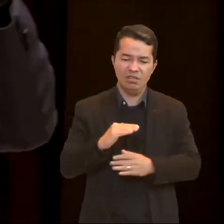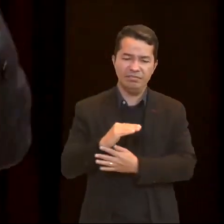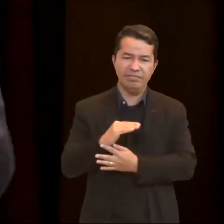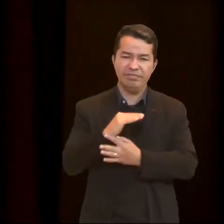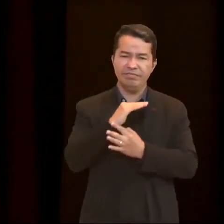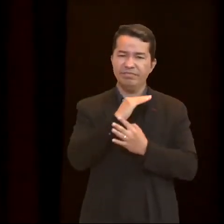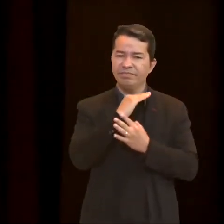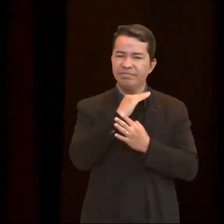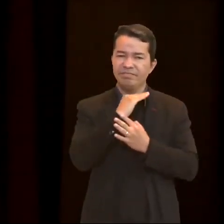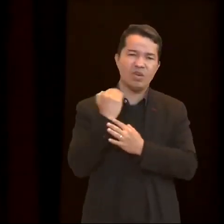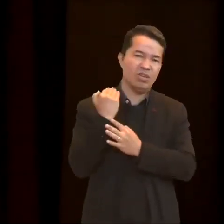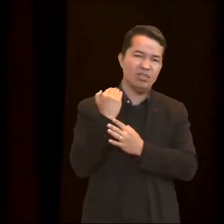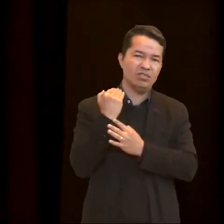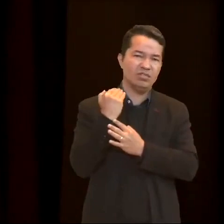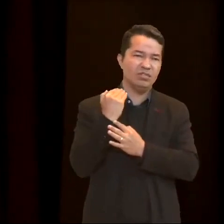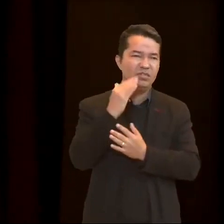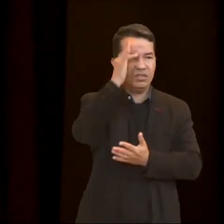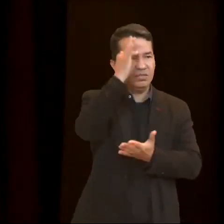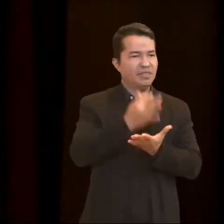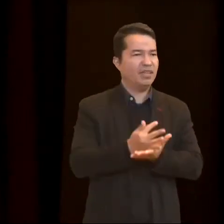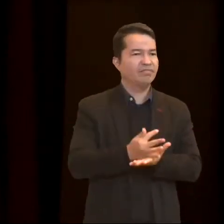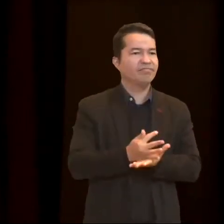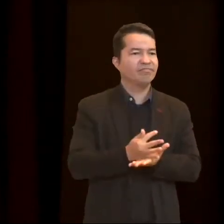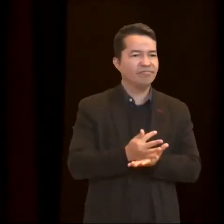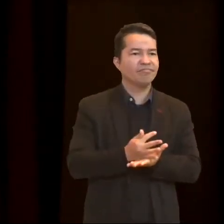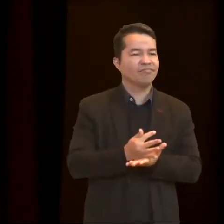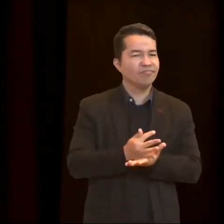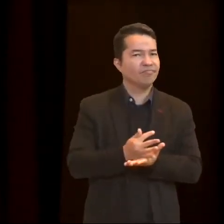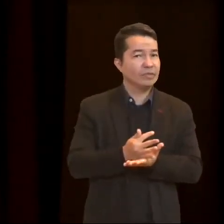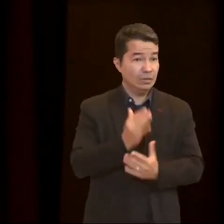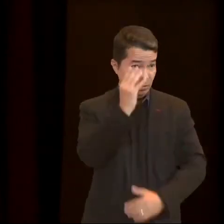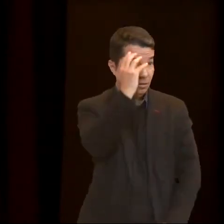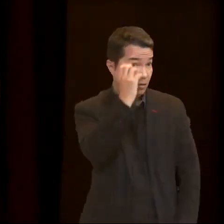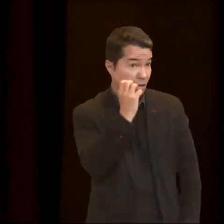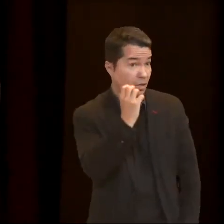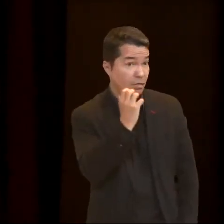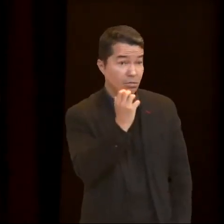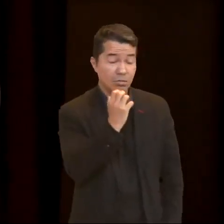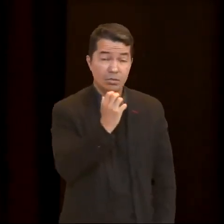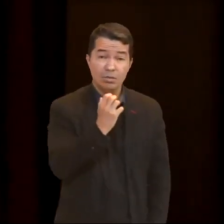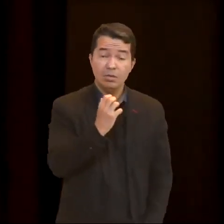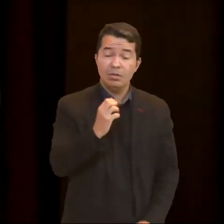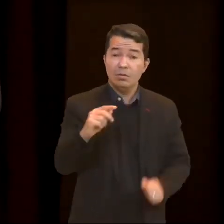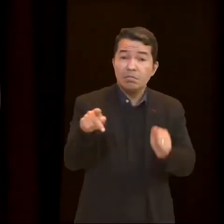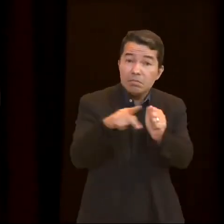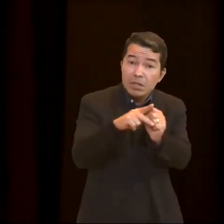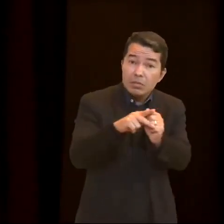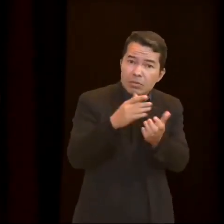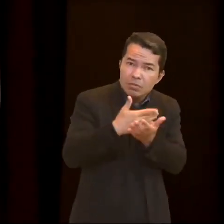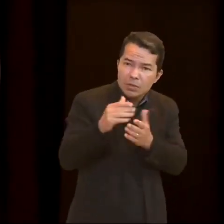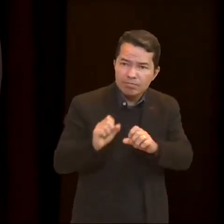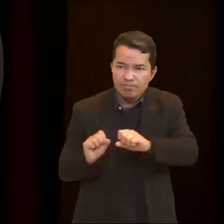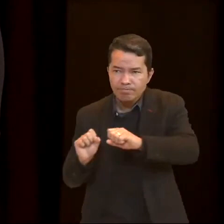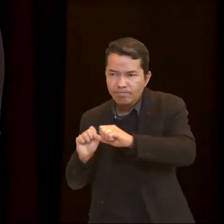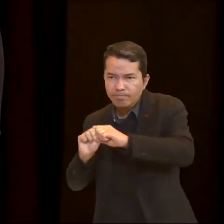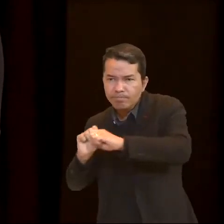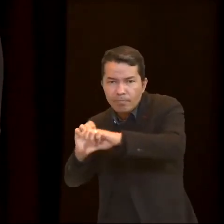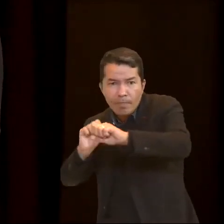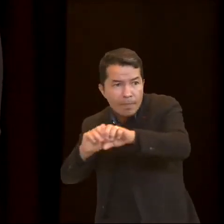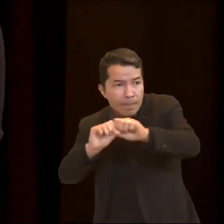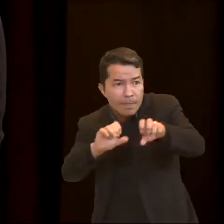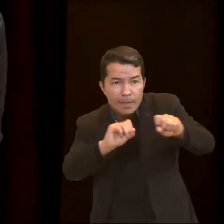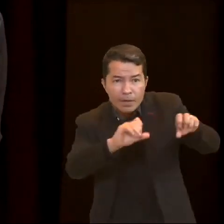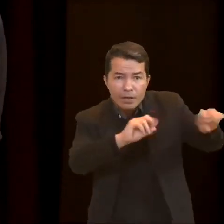se desenvolver vários aspectos da vida. E Pedro estava tratando de um problema na igreja, a igreja estava sendo